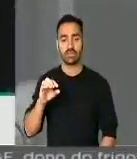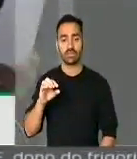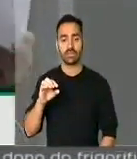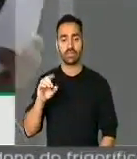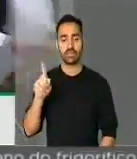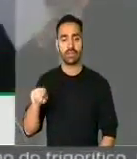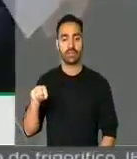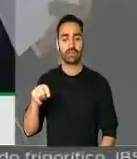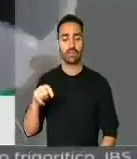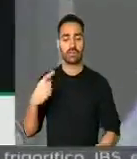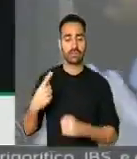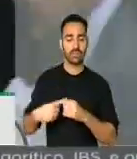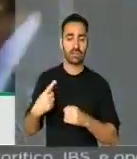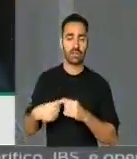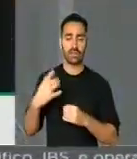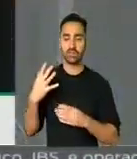rainha que é uma cidade belíssima obrigado